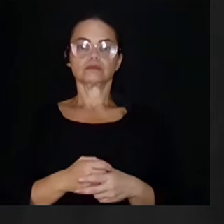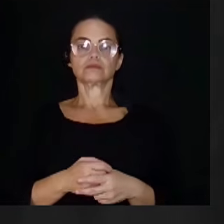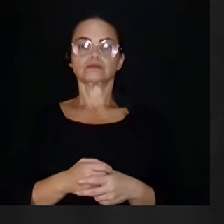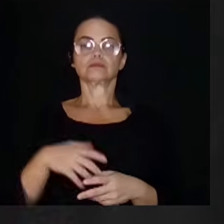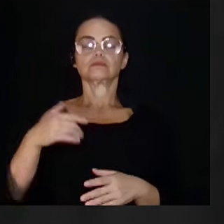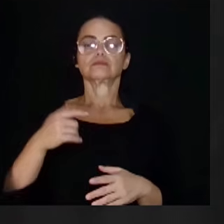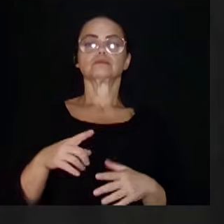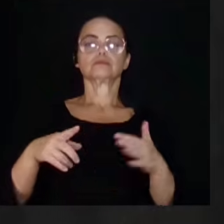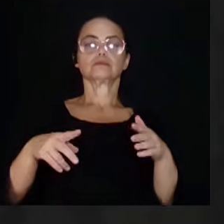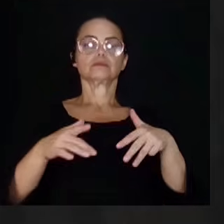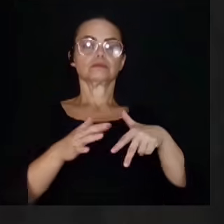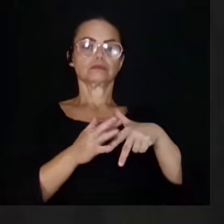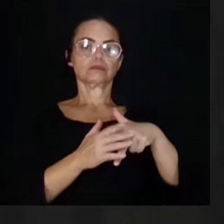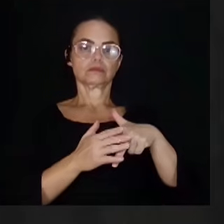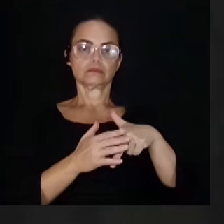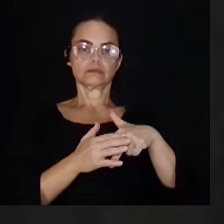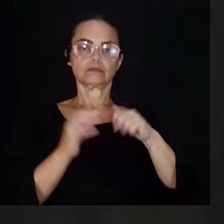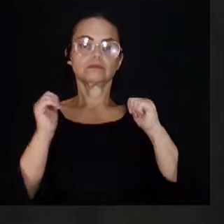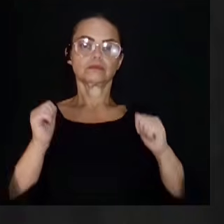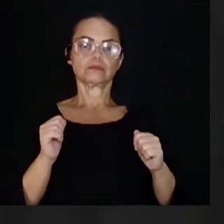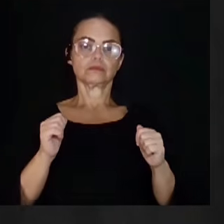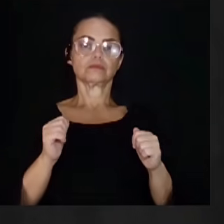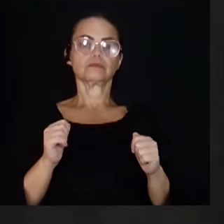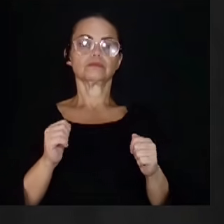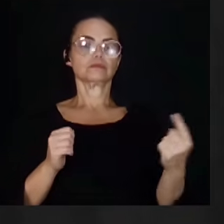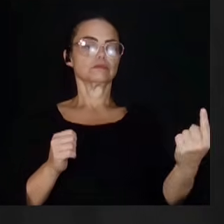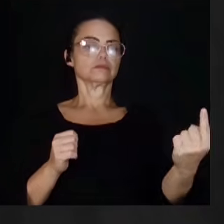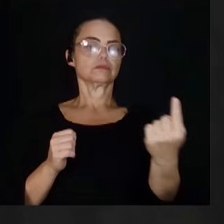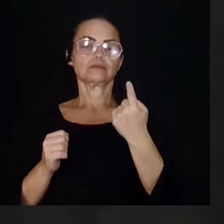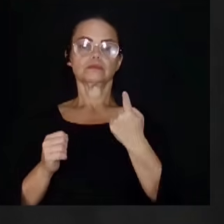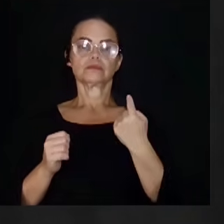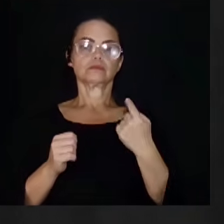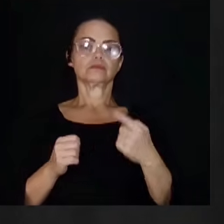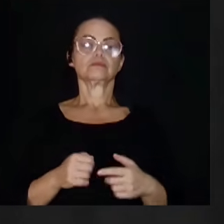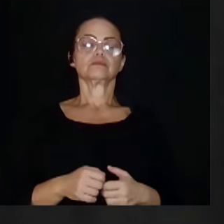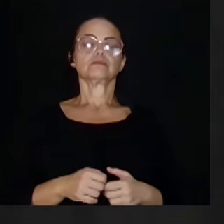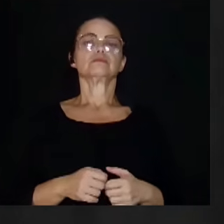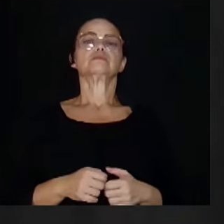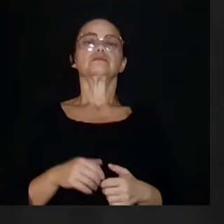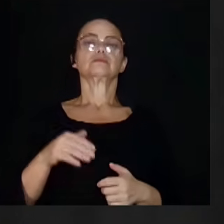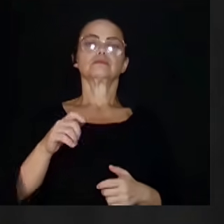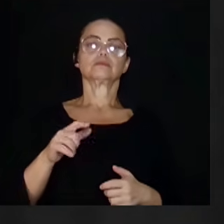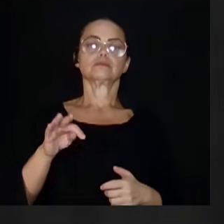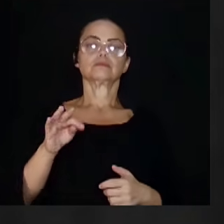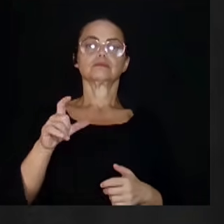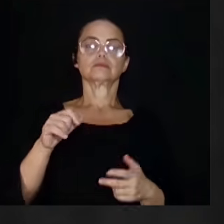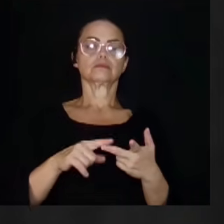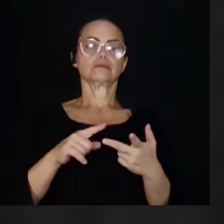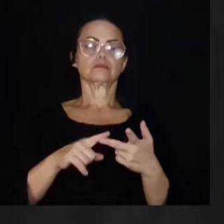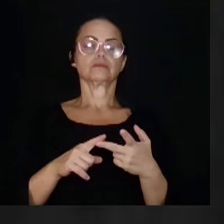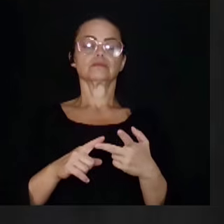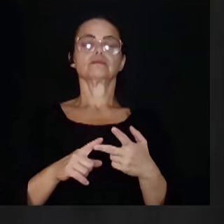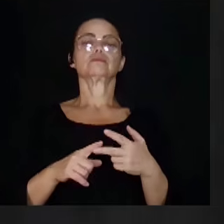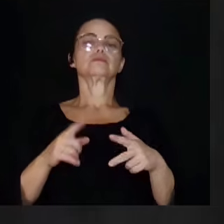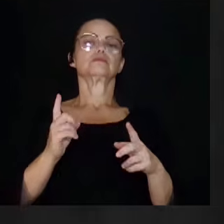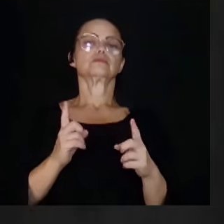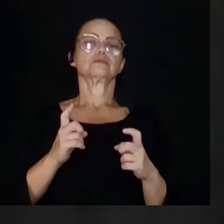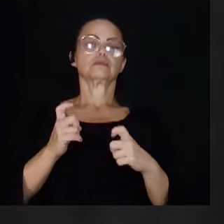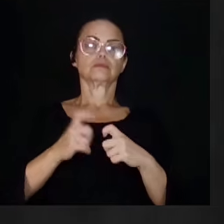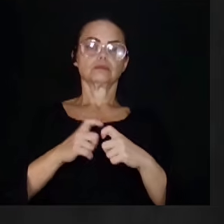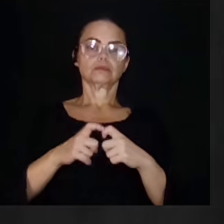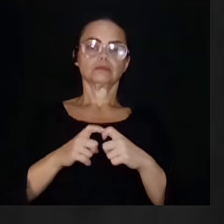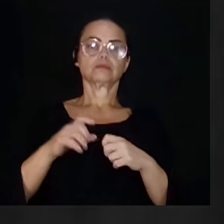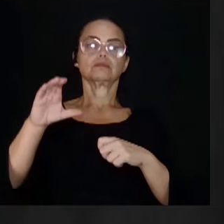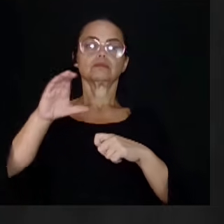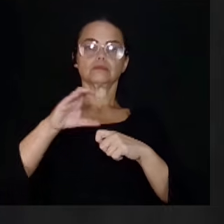para poder estar chegando na equipe EMUT, né? Como para passar com os médicos, clínicos. Então, a gente tem uma equipe, a